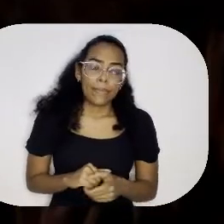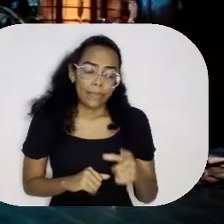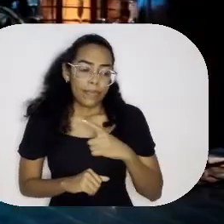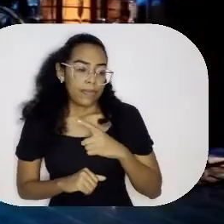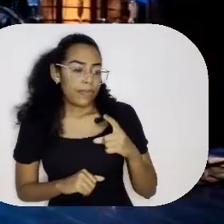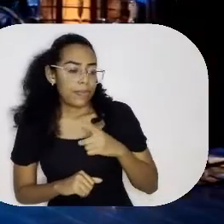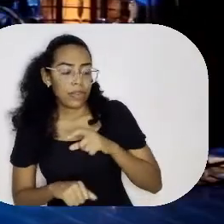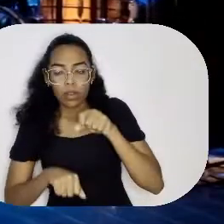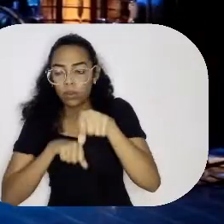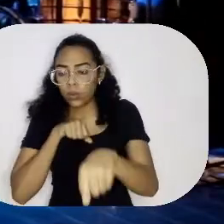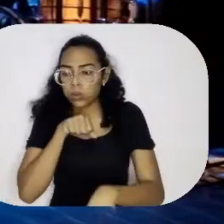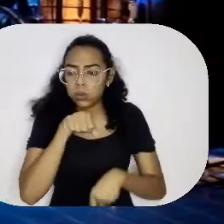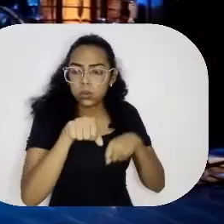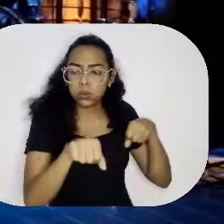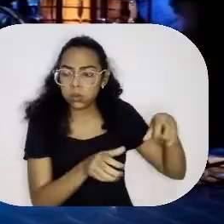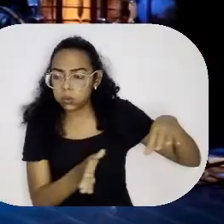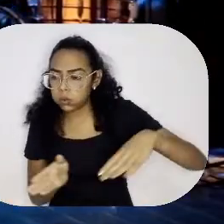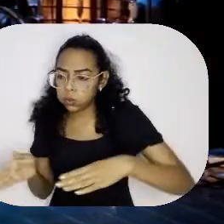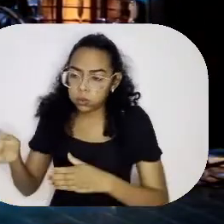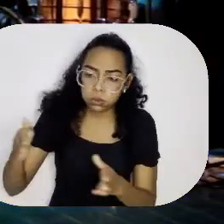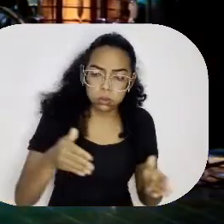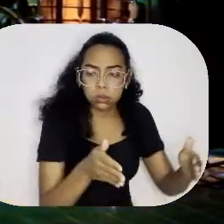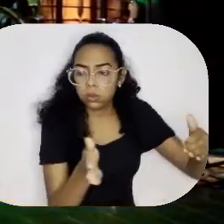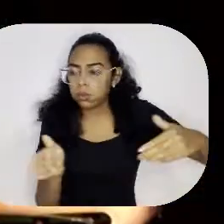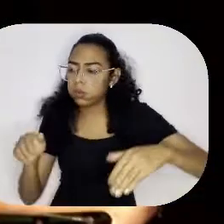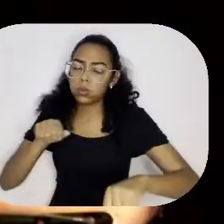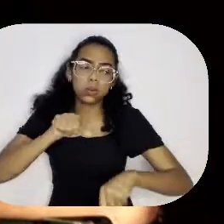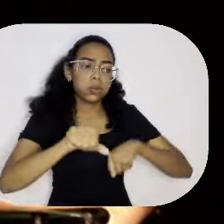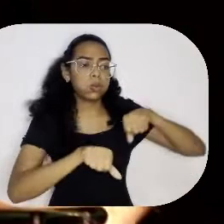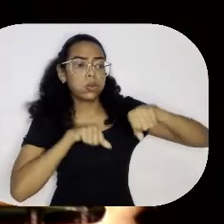E as conhecidas curvas da ciclovia,